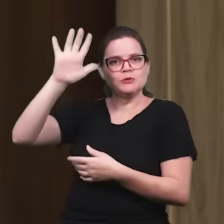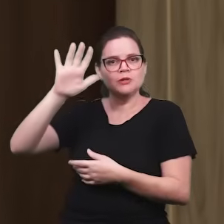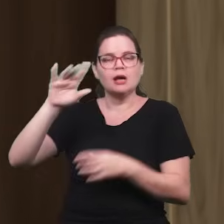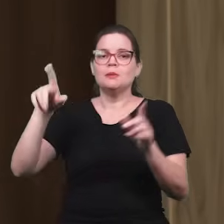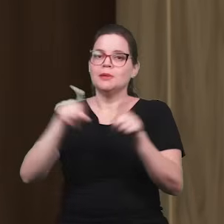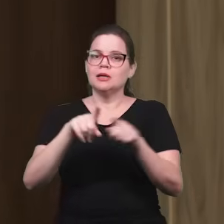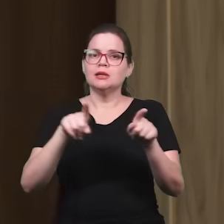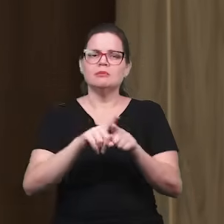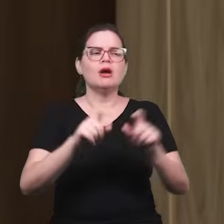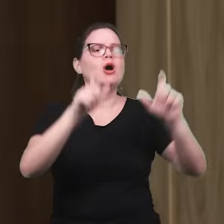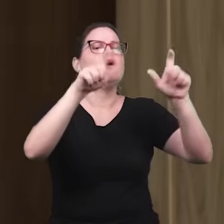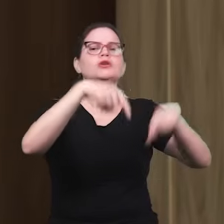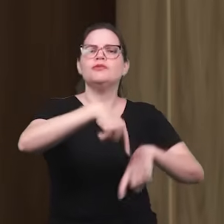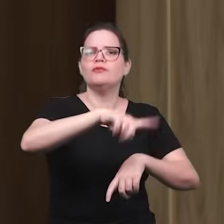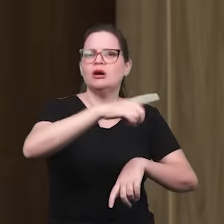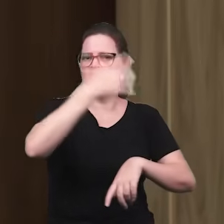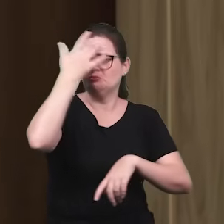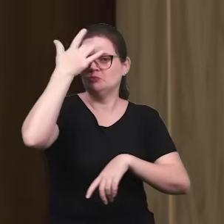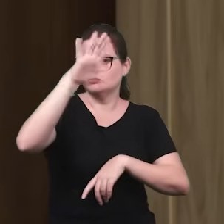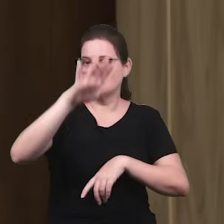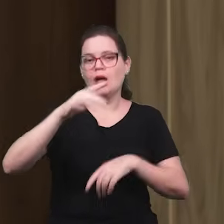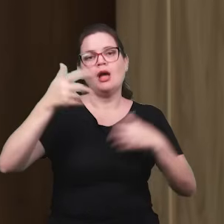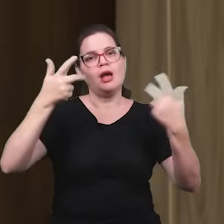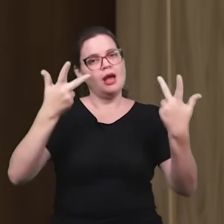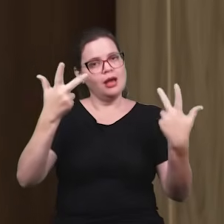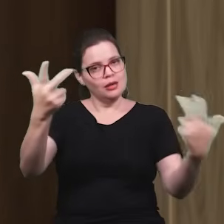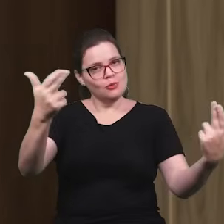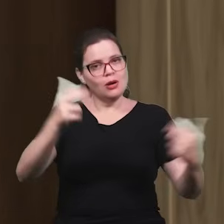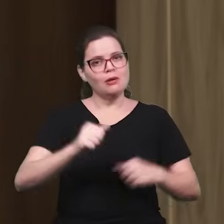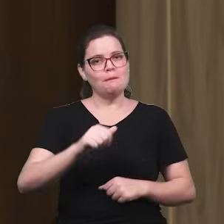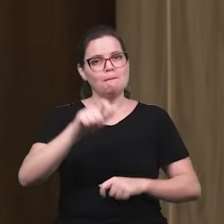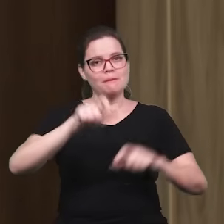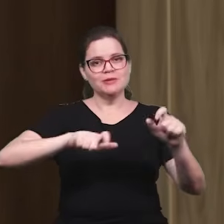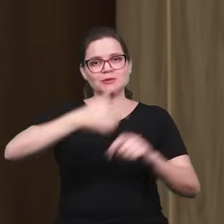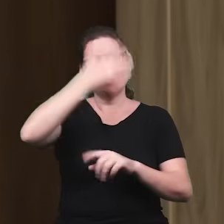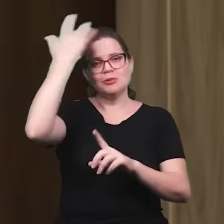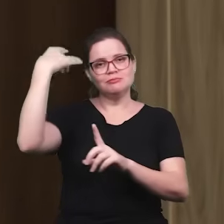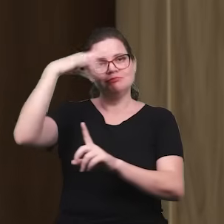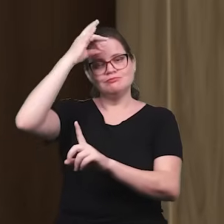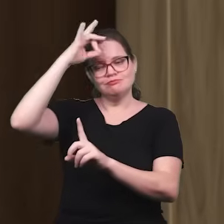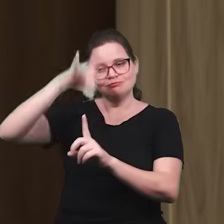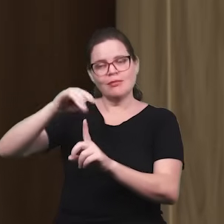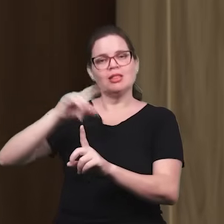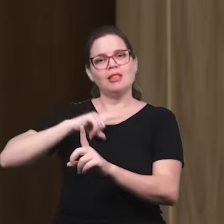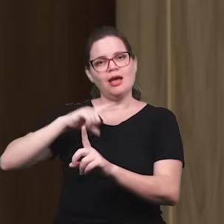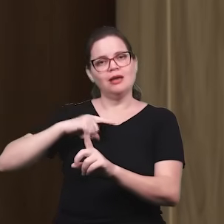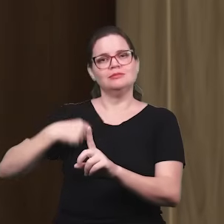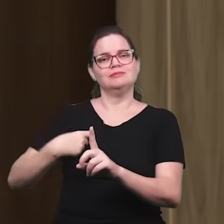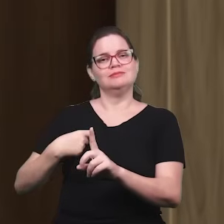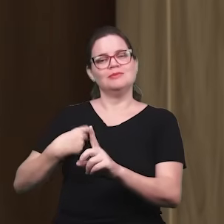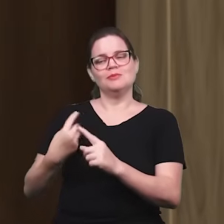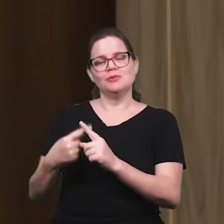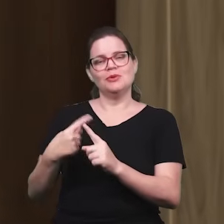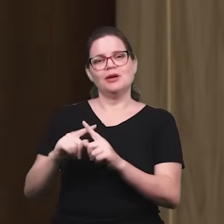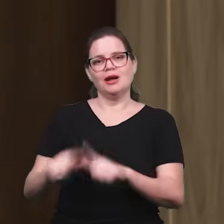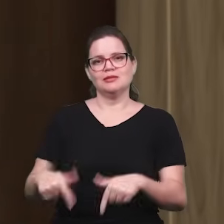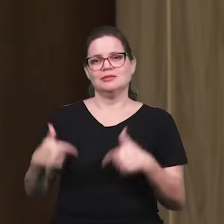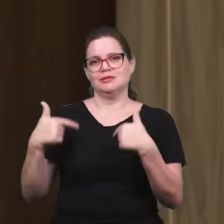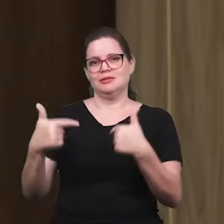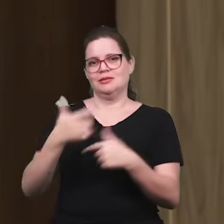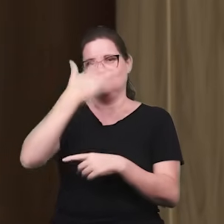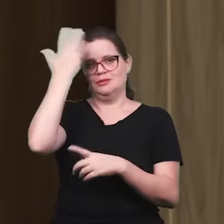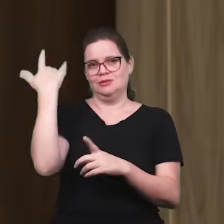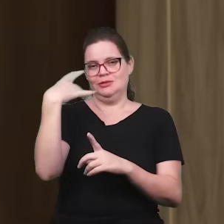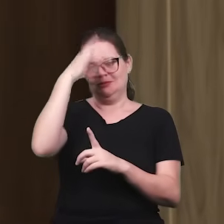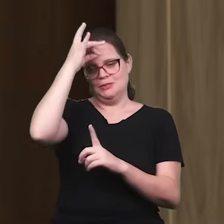coloca claramente o vento comparado ao nascido do Espírito, a operação